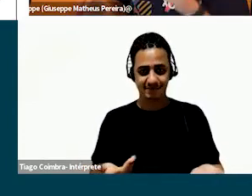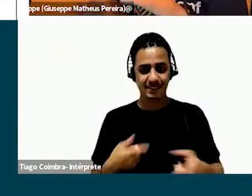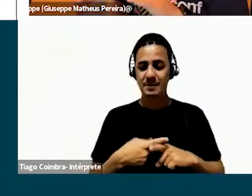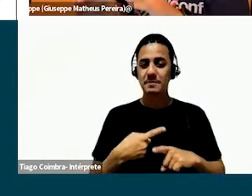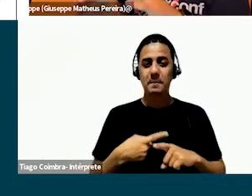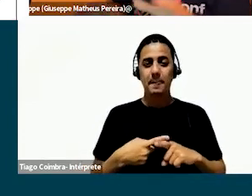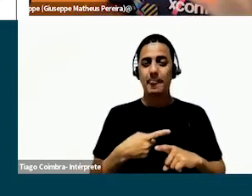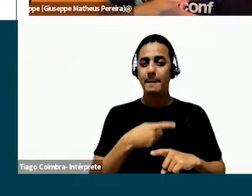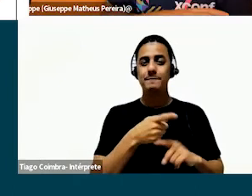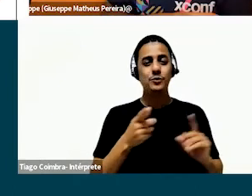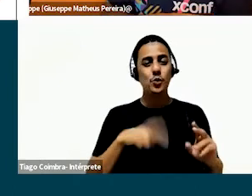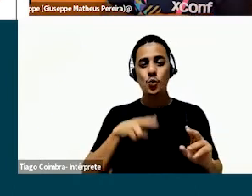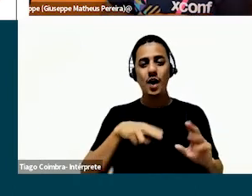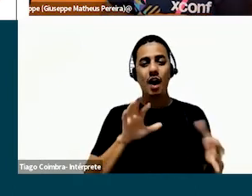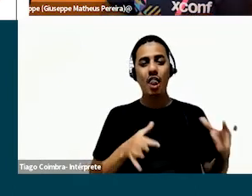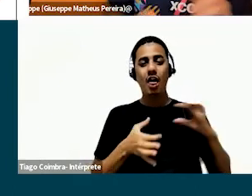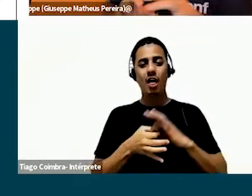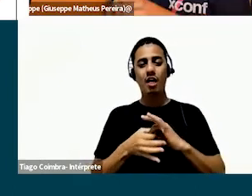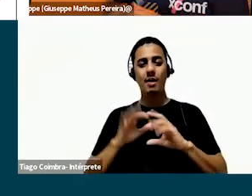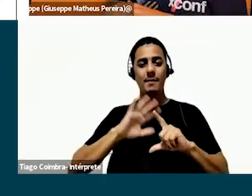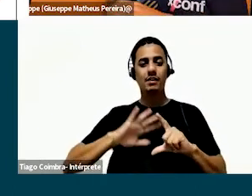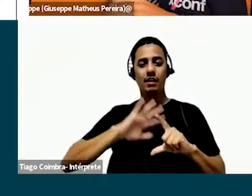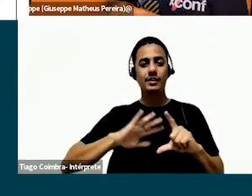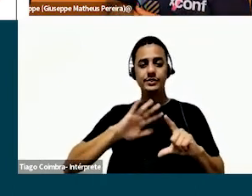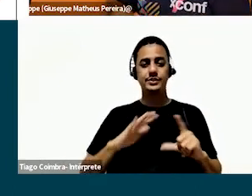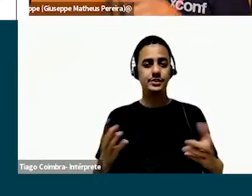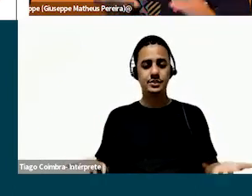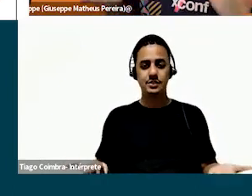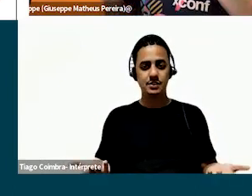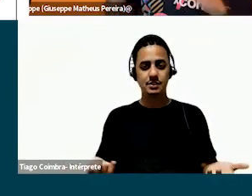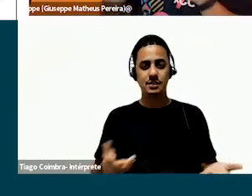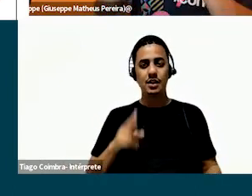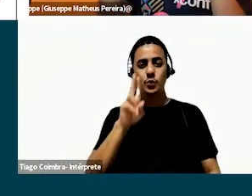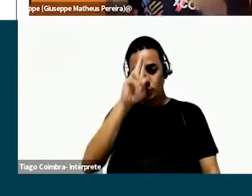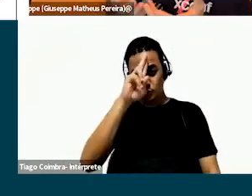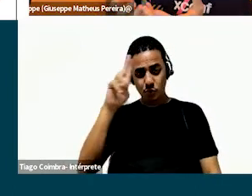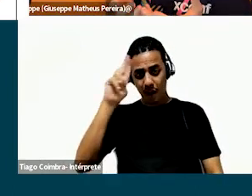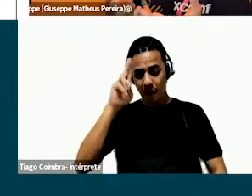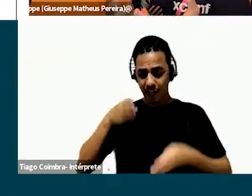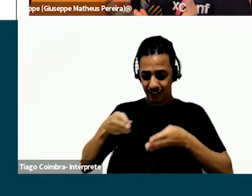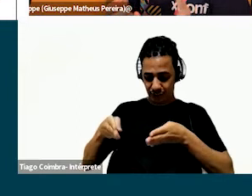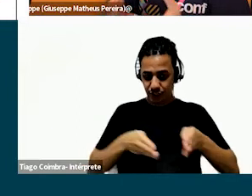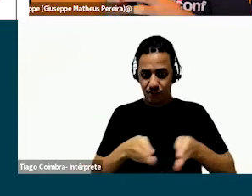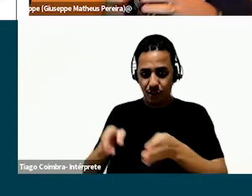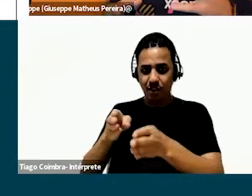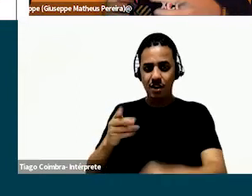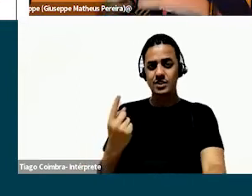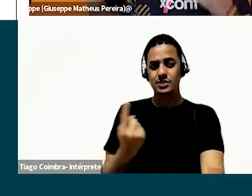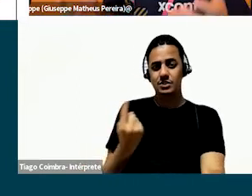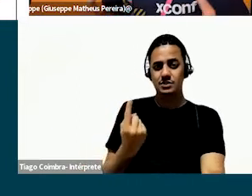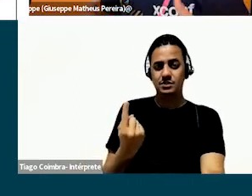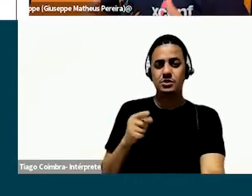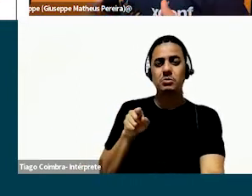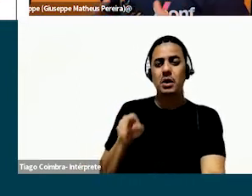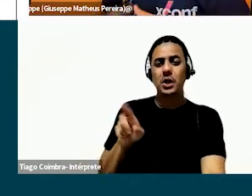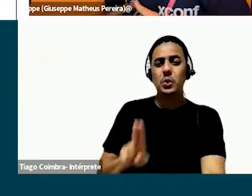Ela raramente está conectada com o back-end. Você vê a experiência do usuário isolada. Mas o